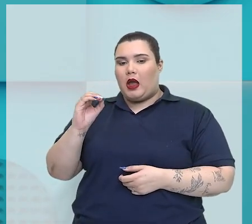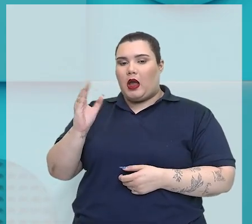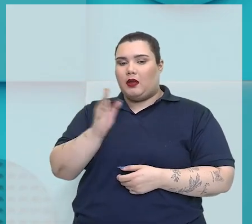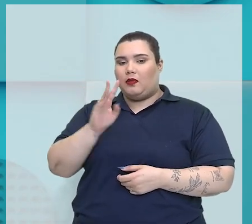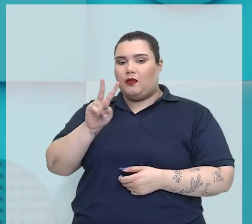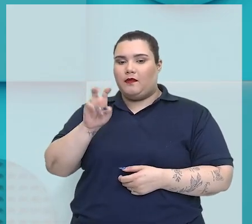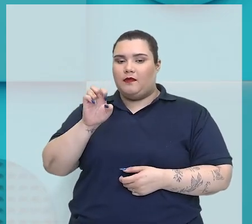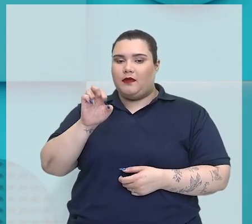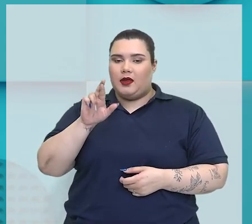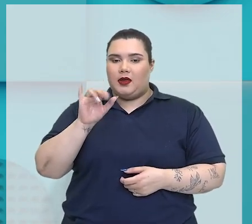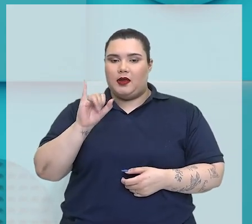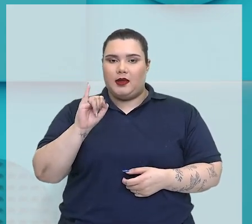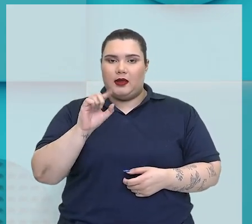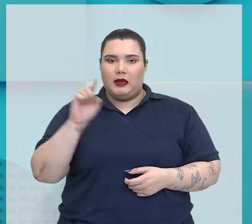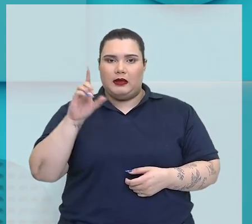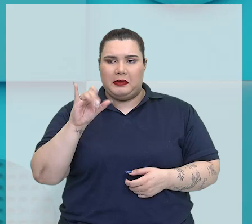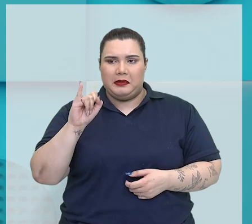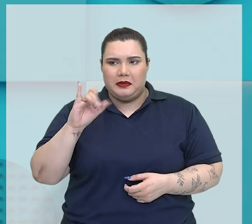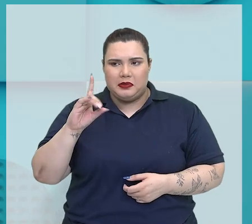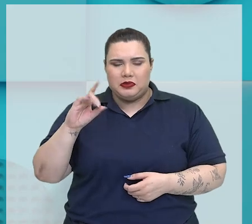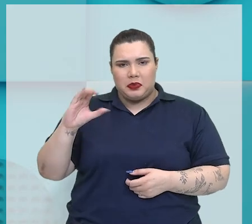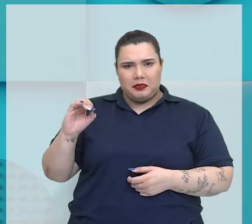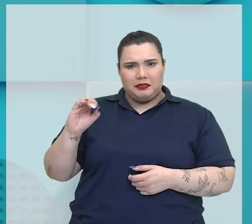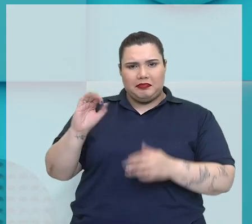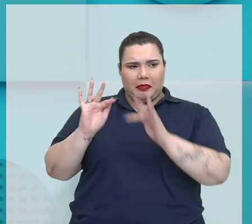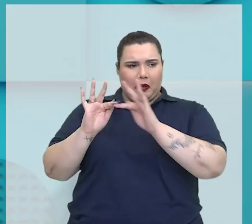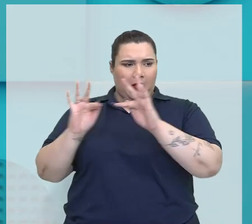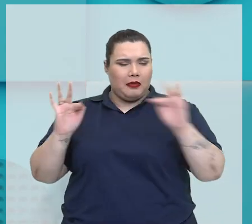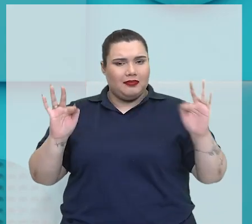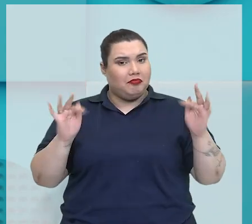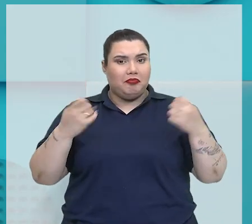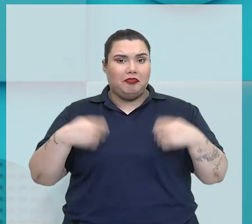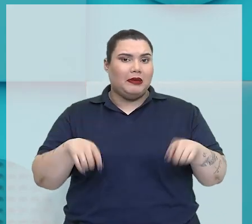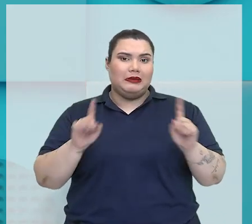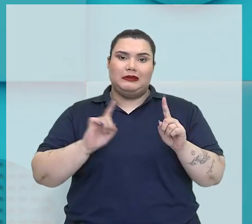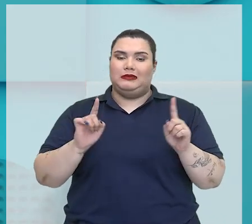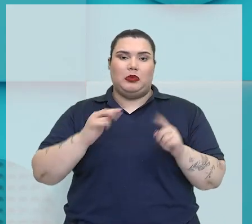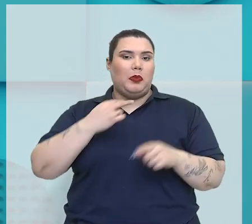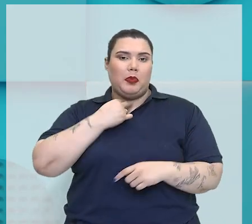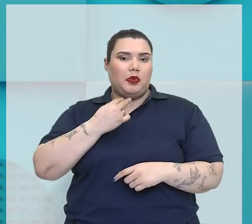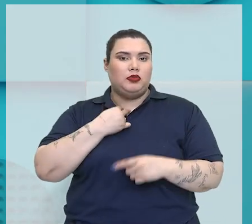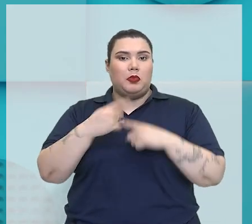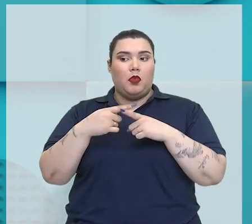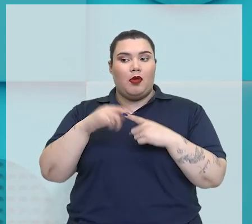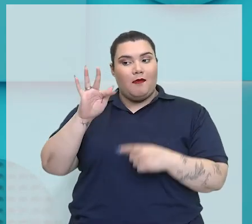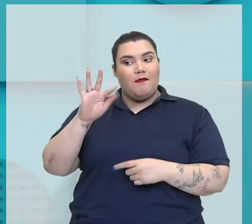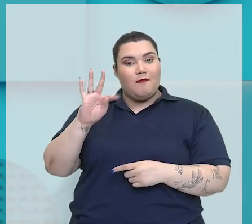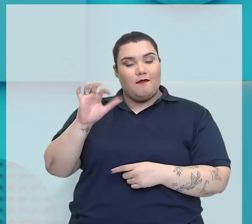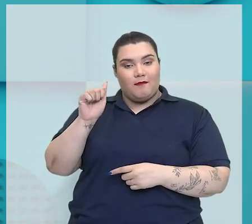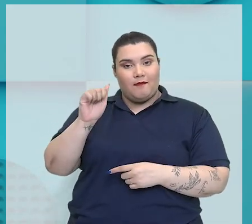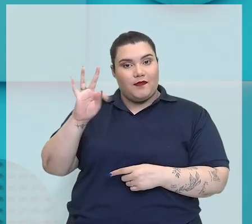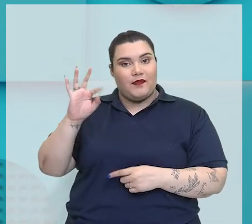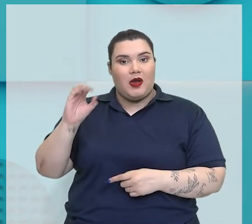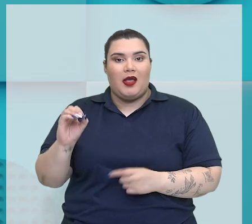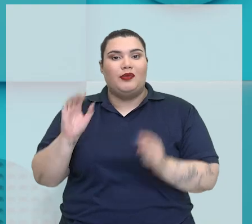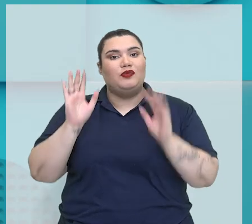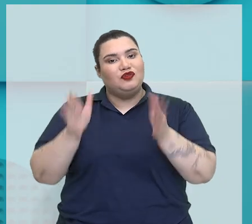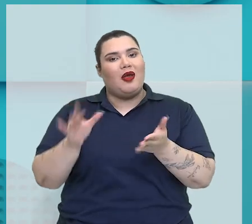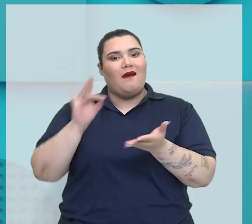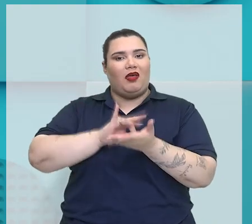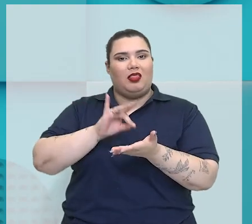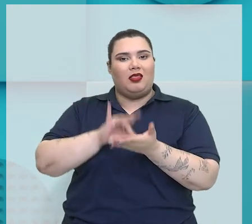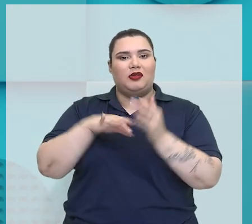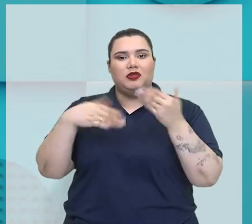Então, você não pode falar um fato verídico, porque fato já é verídico, já é uma